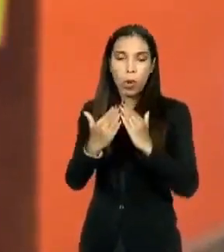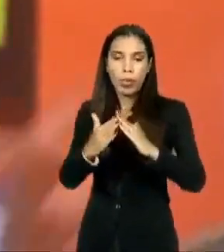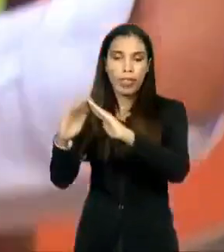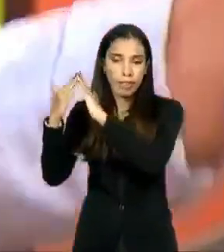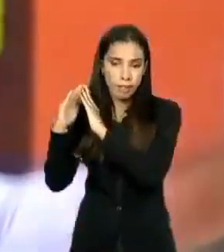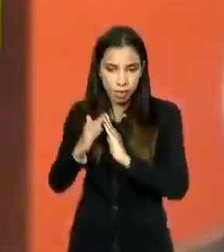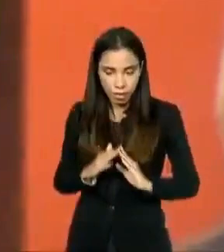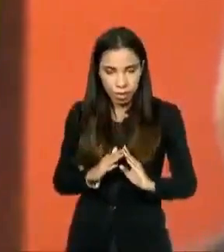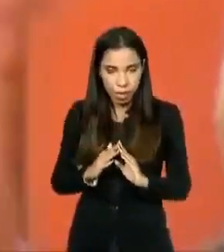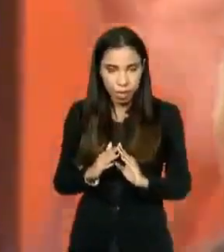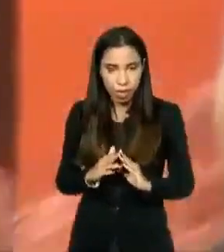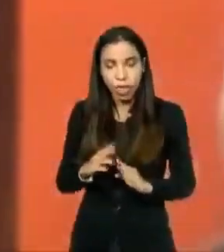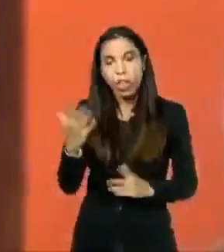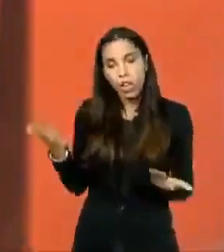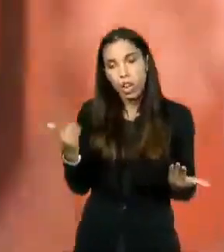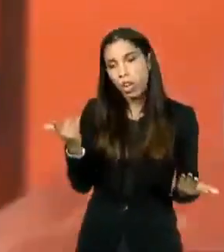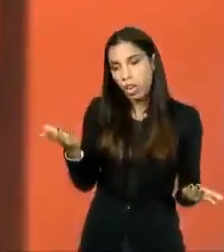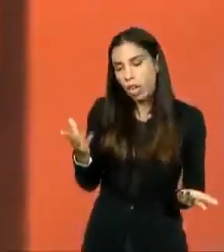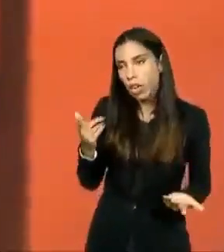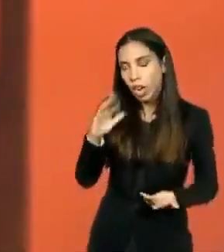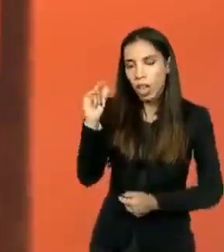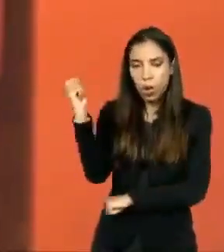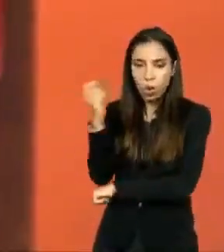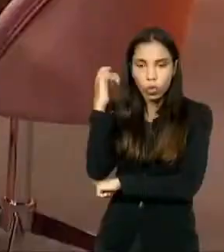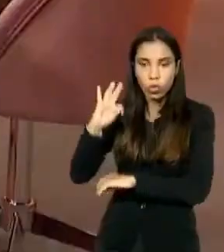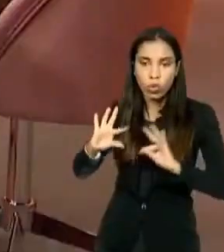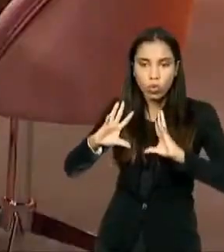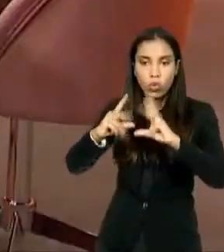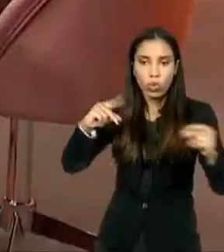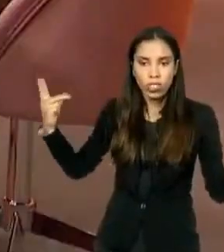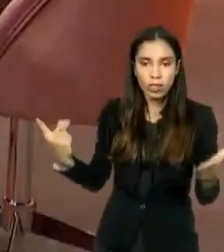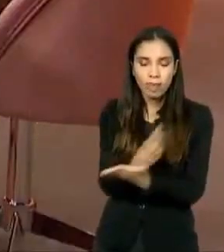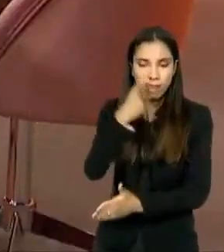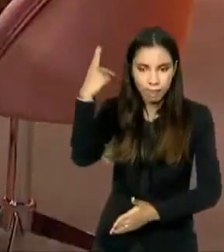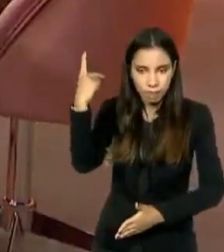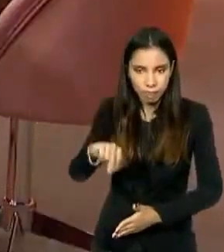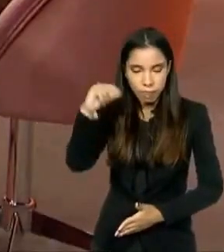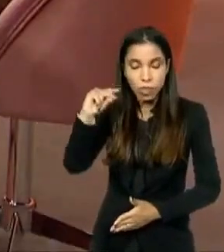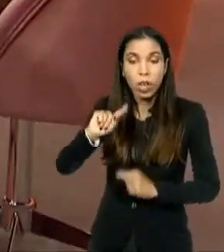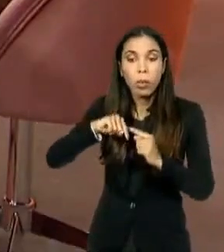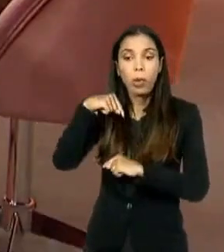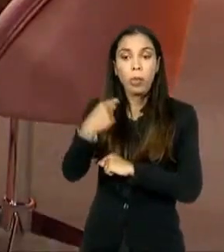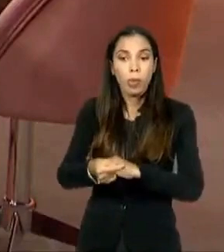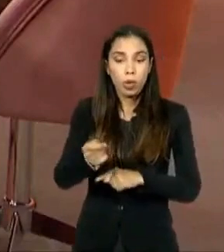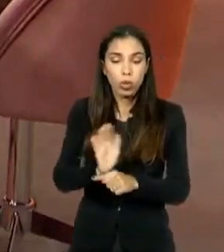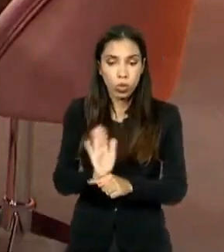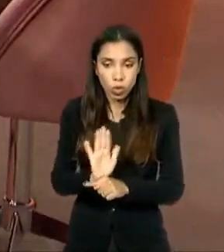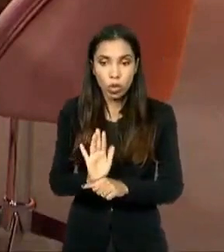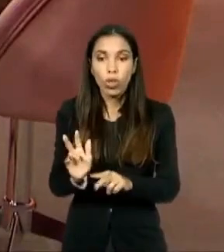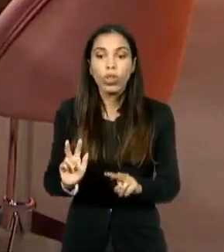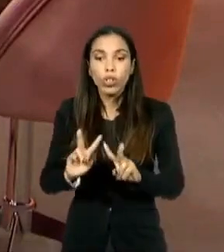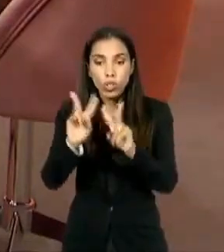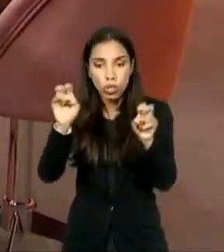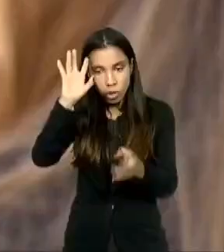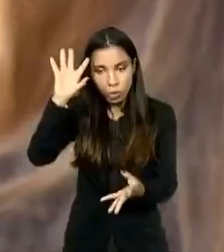primeiro. Obviamente, Rio Grande do Sul foi uma tragédia, atingiu todos, né? Mas é, o próximo filme é sobre essa questão, que vai fechar